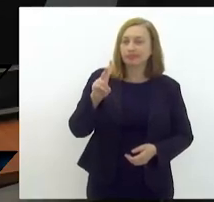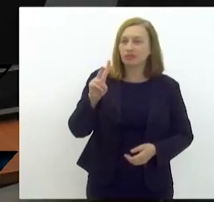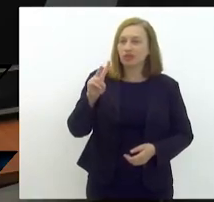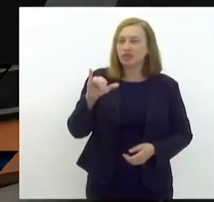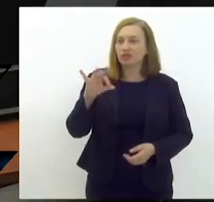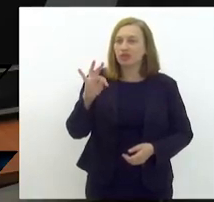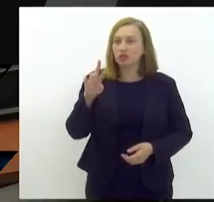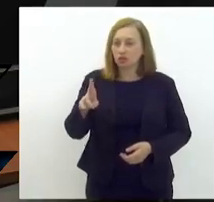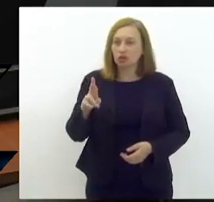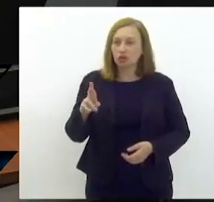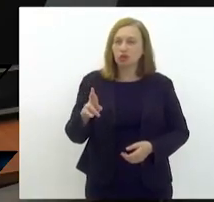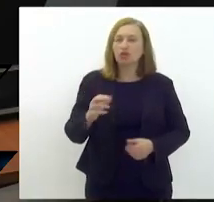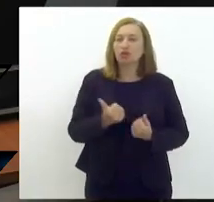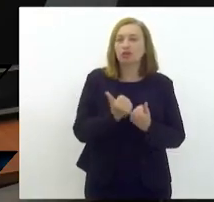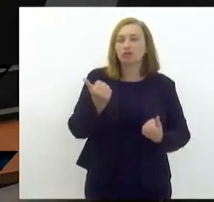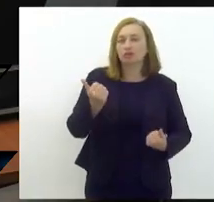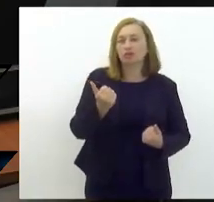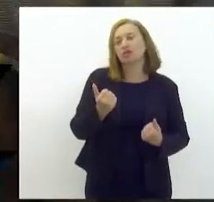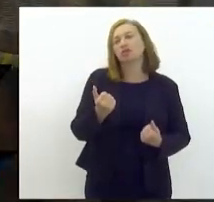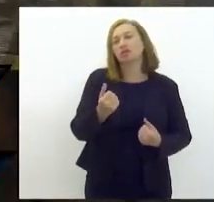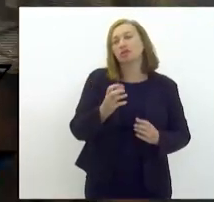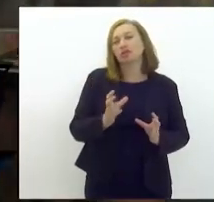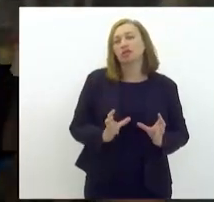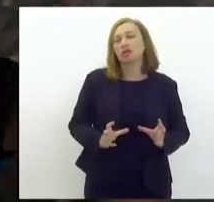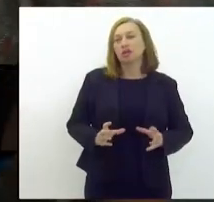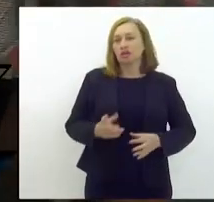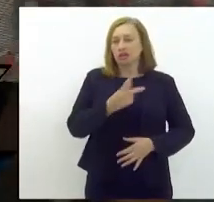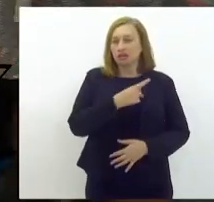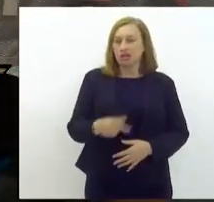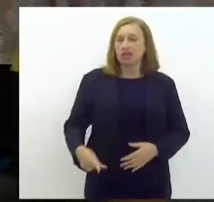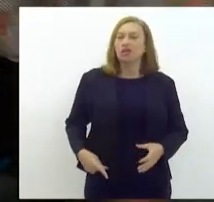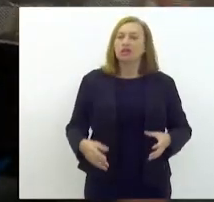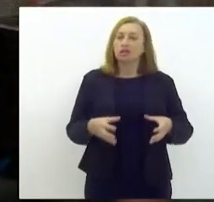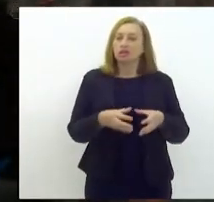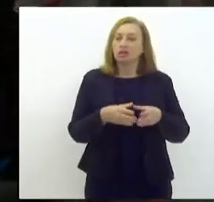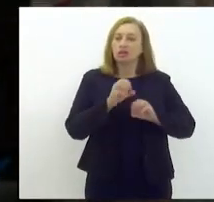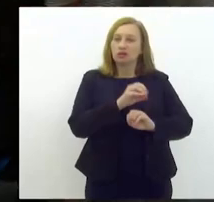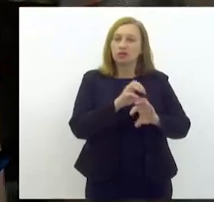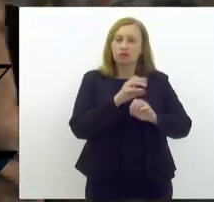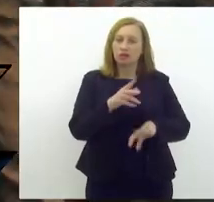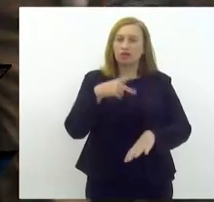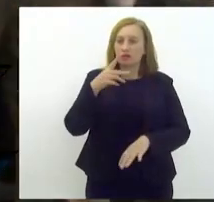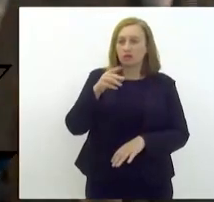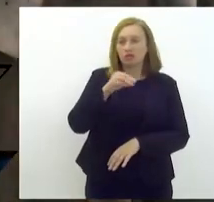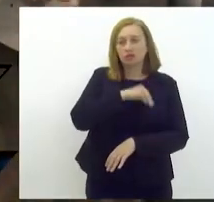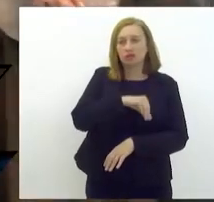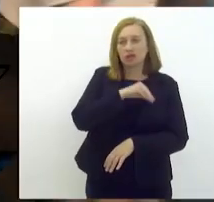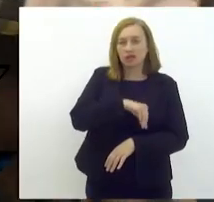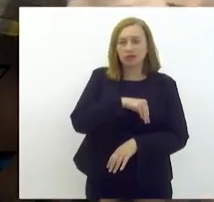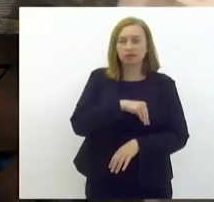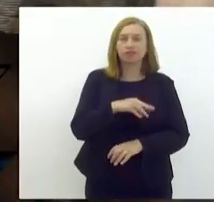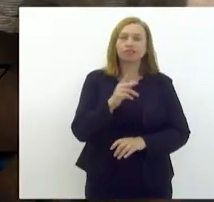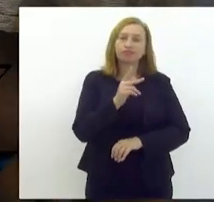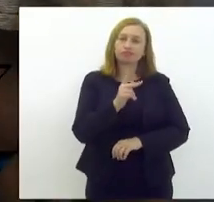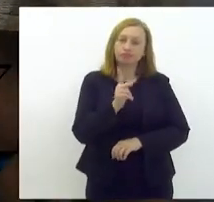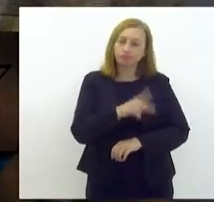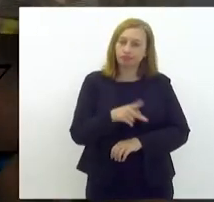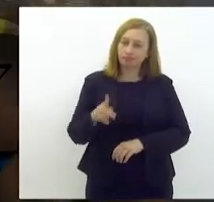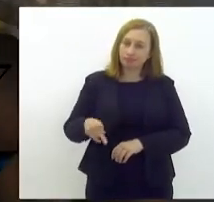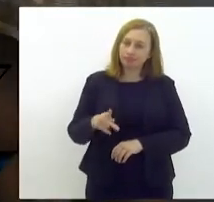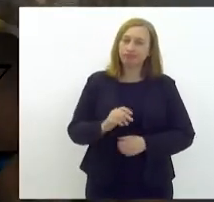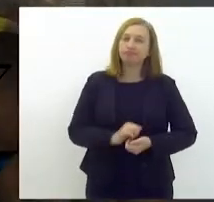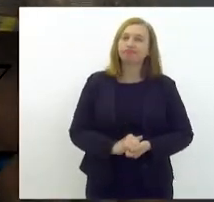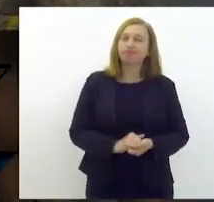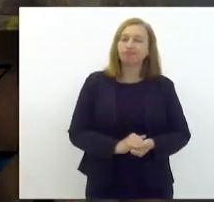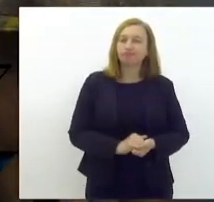vice-presidente da comissão de educação que trouxe aqui ao debate a questão do piso do magistério e do regime de recuperação